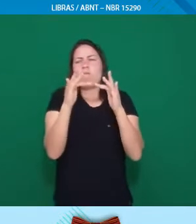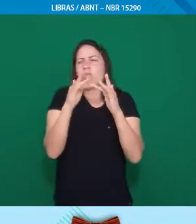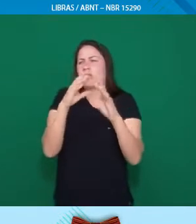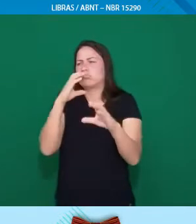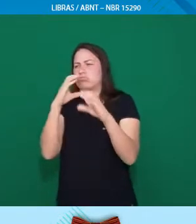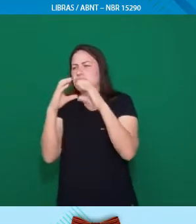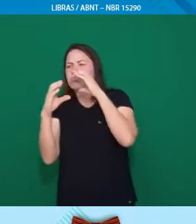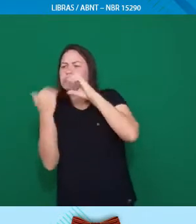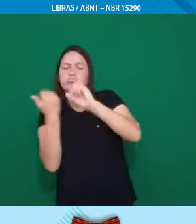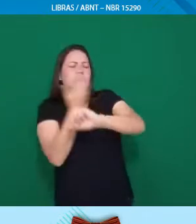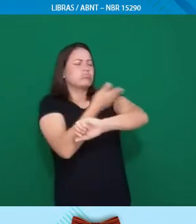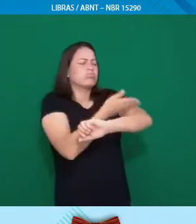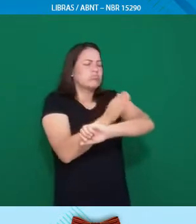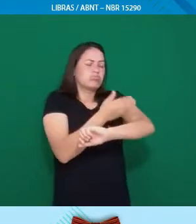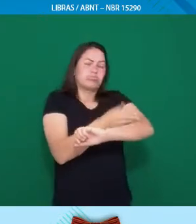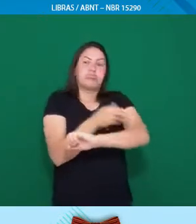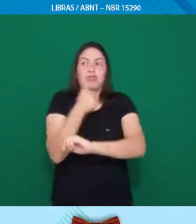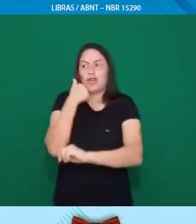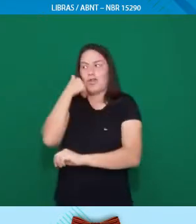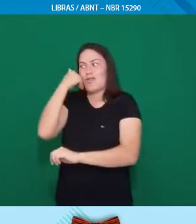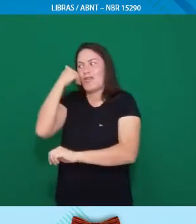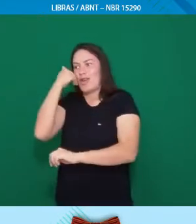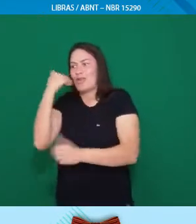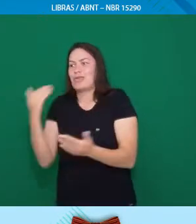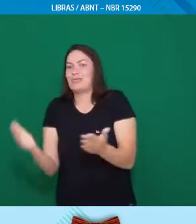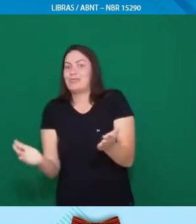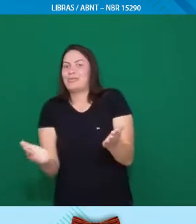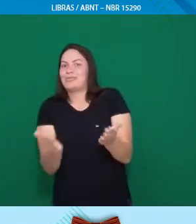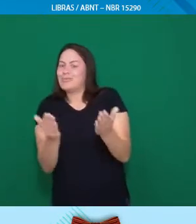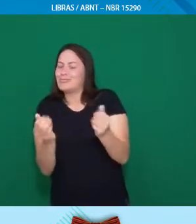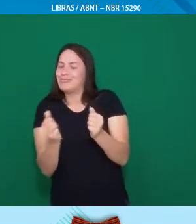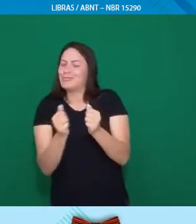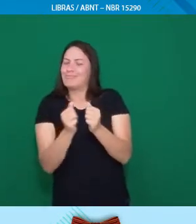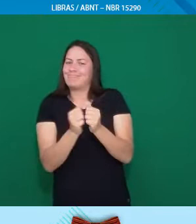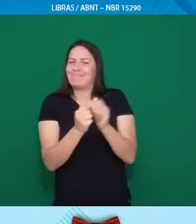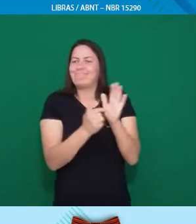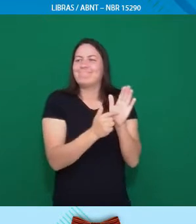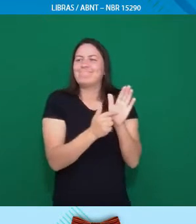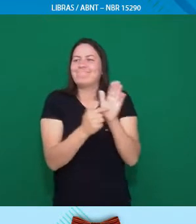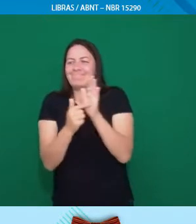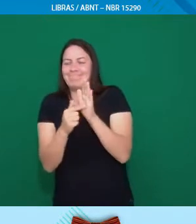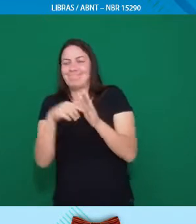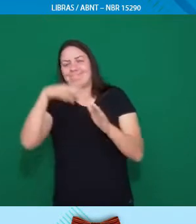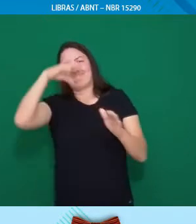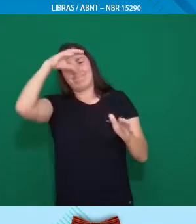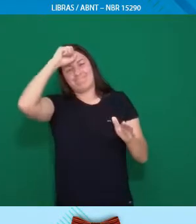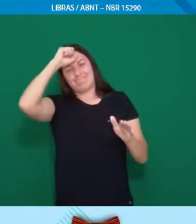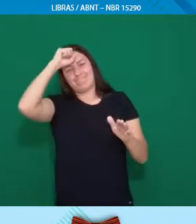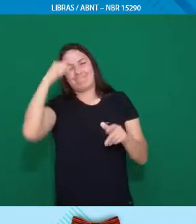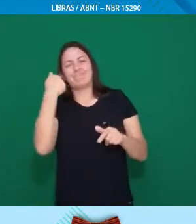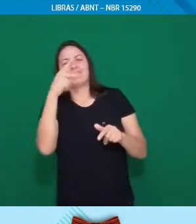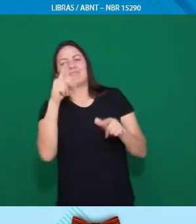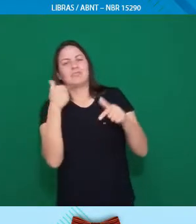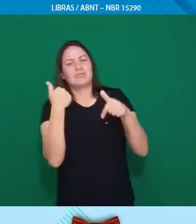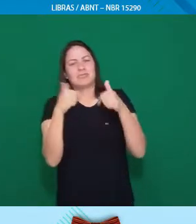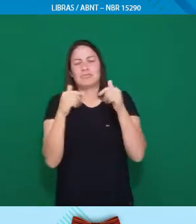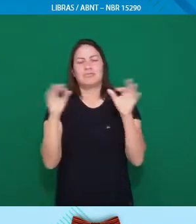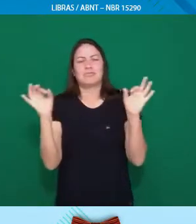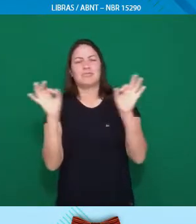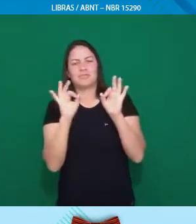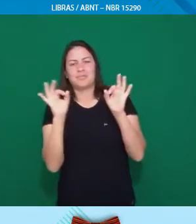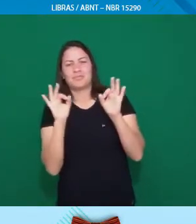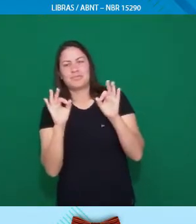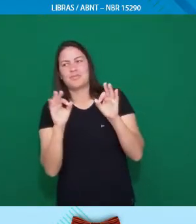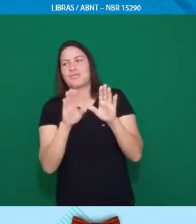contato que no momento no primeiro ano estavam tímidas mas que tiverem incentivo para estar lá para se apresentar para aprender então o trabalho que você